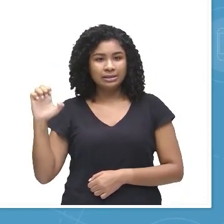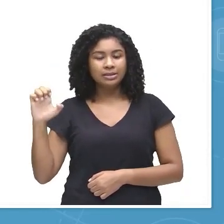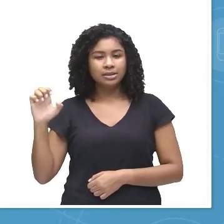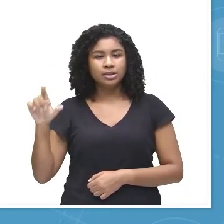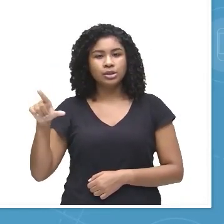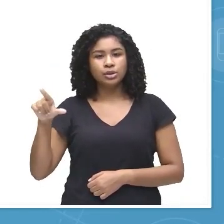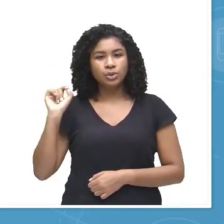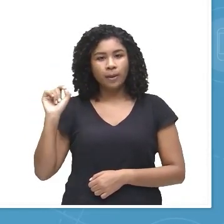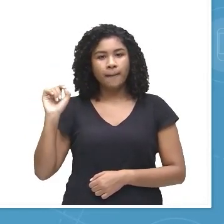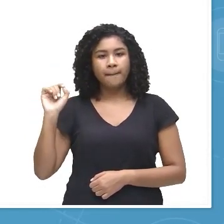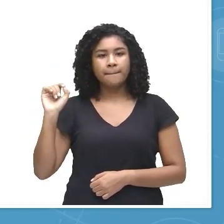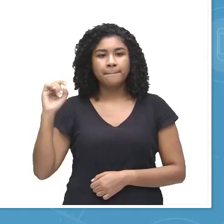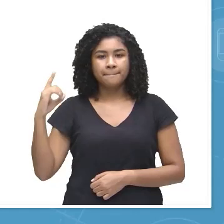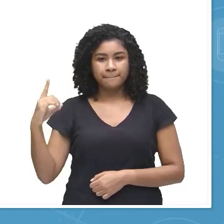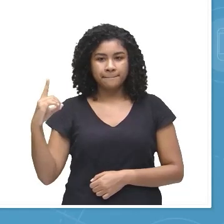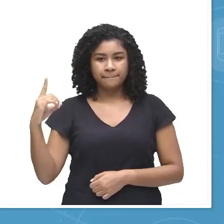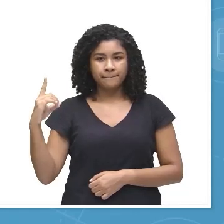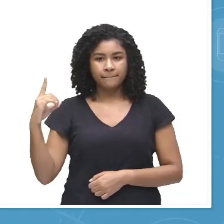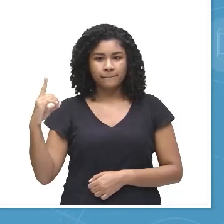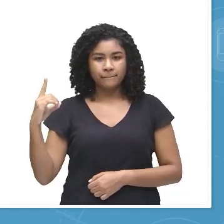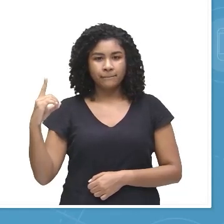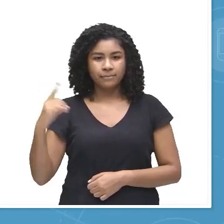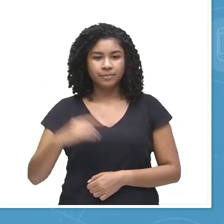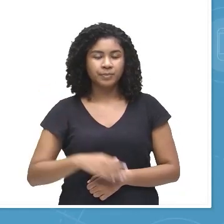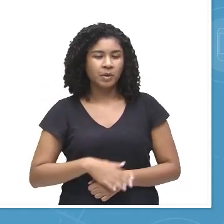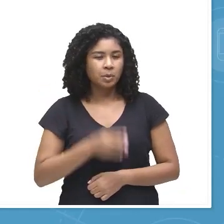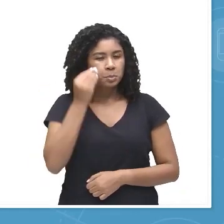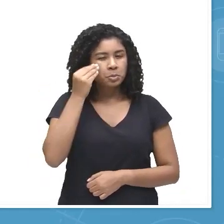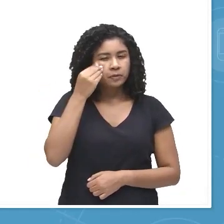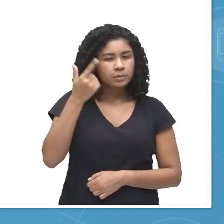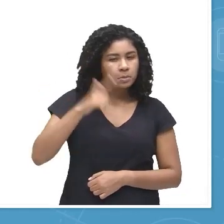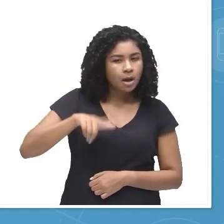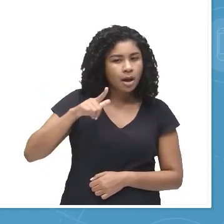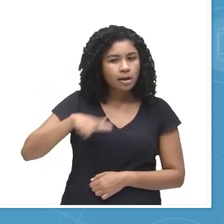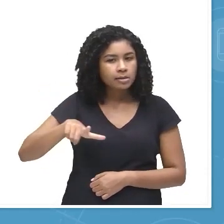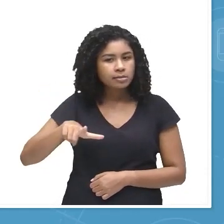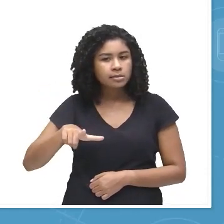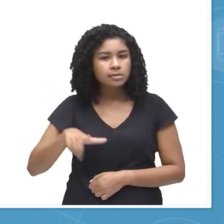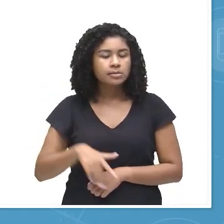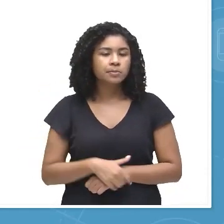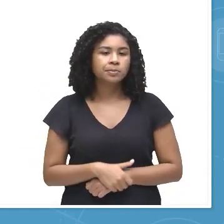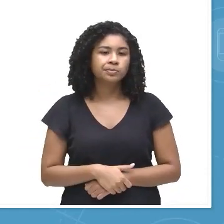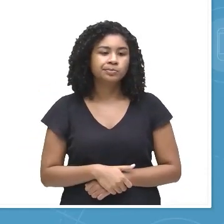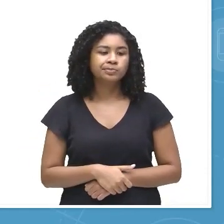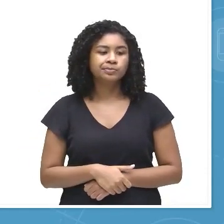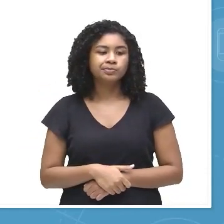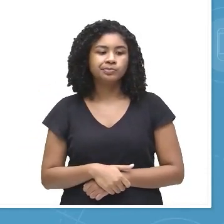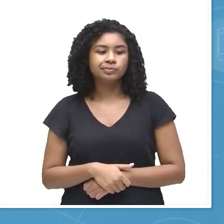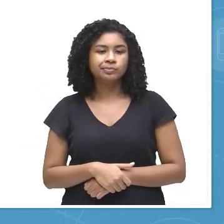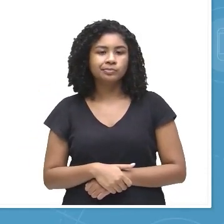Então, turmas, vamos ver quem mais respondeu. Davidson, a